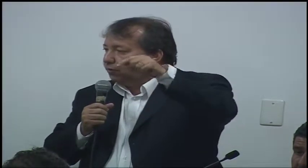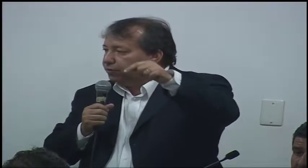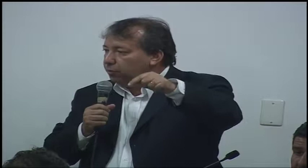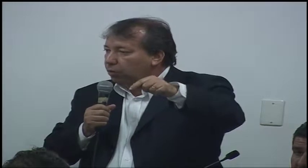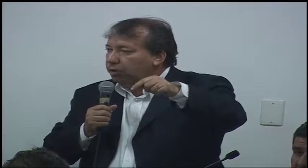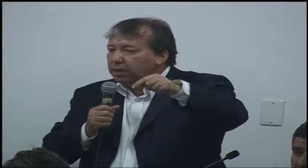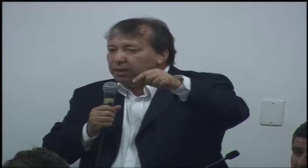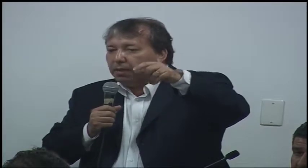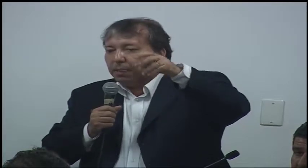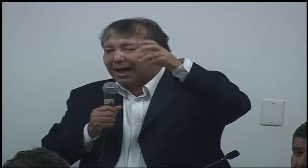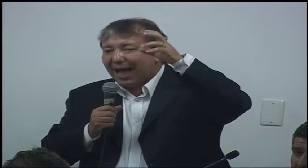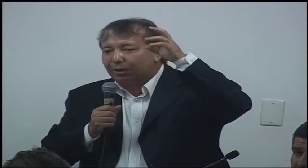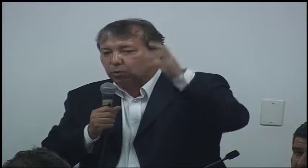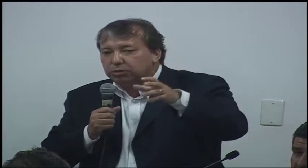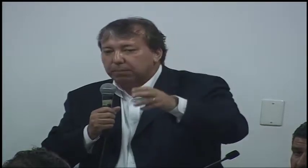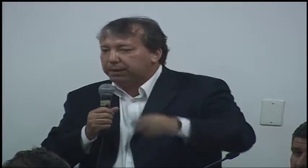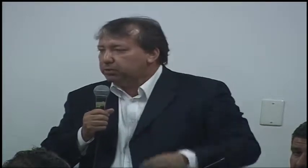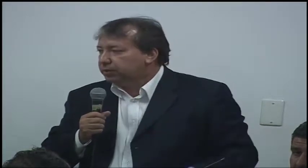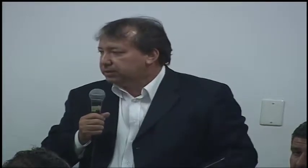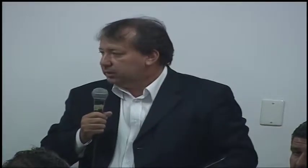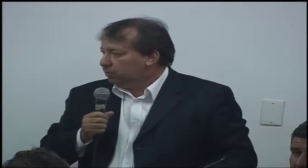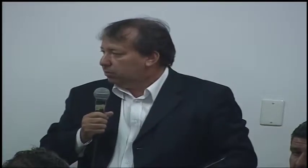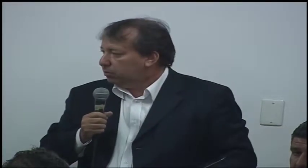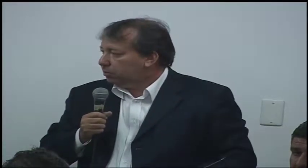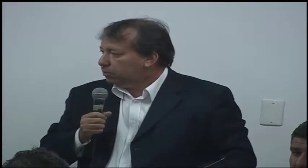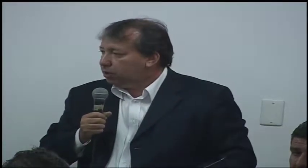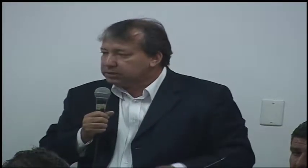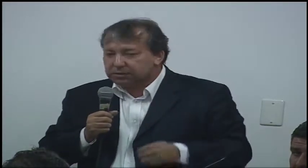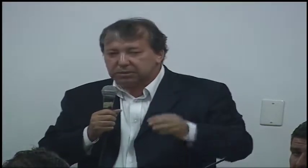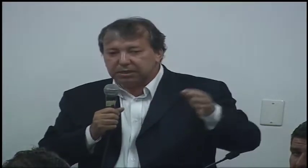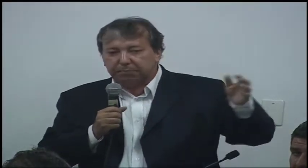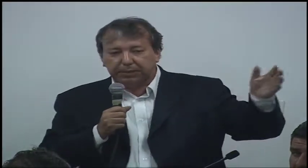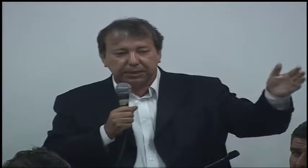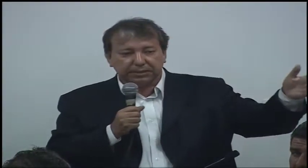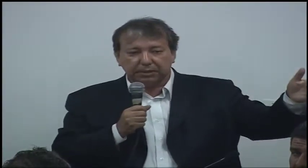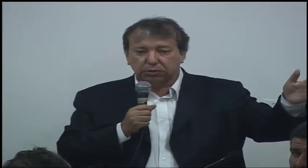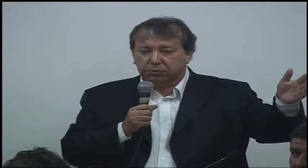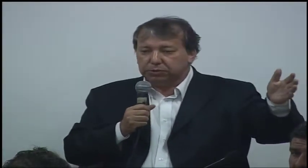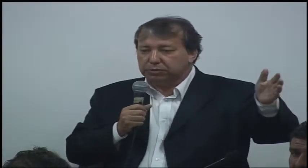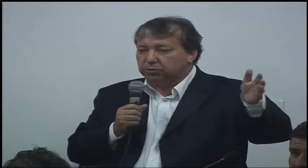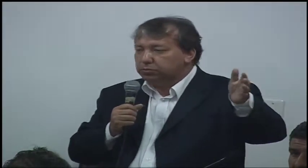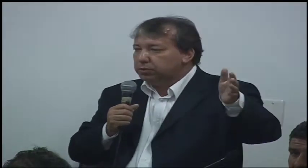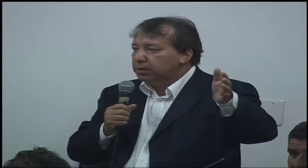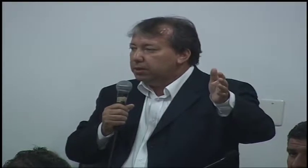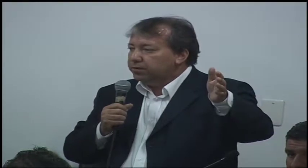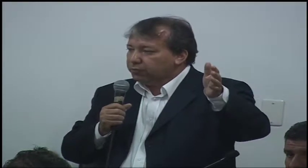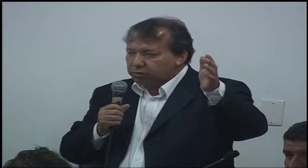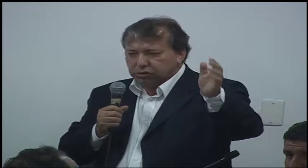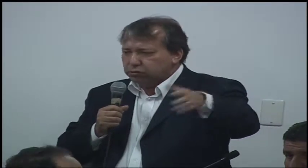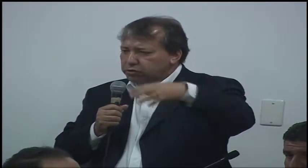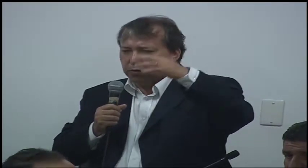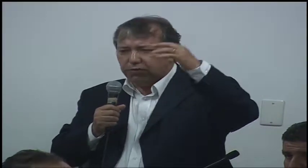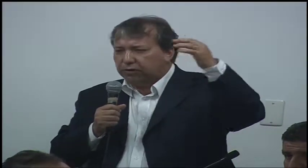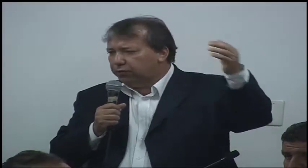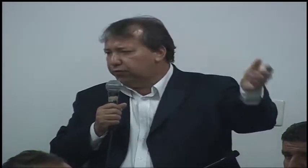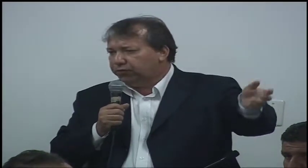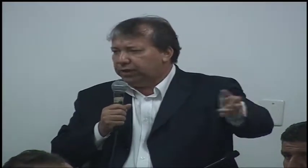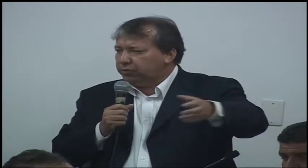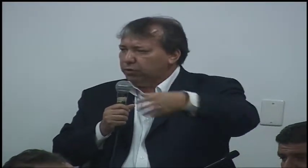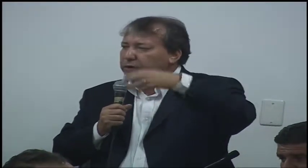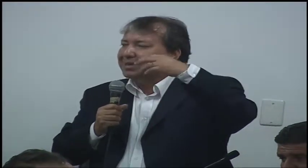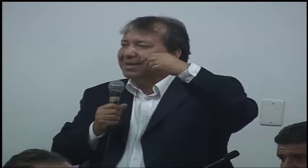ele confirmou a luta pela educação. Nós, independente de sair em 2001, continuou os governos,